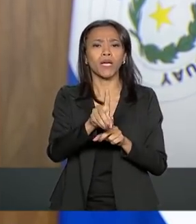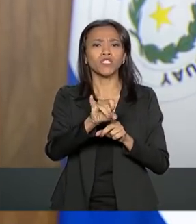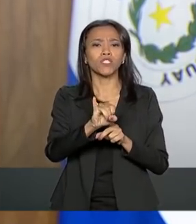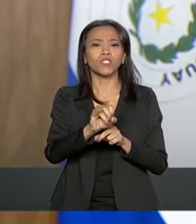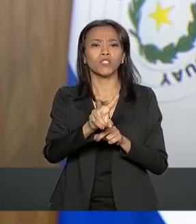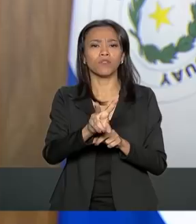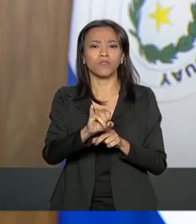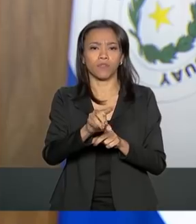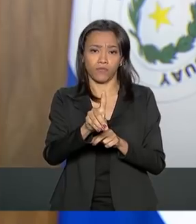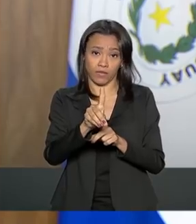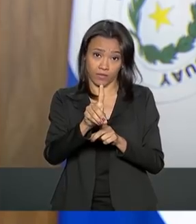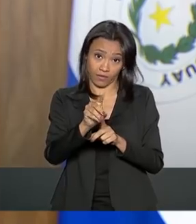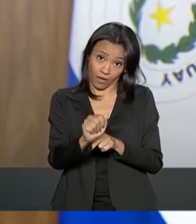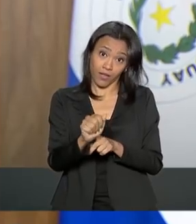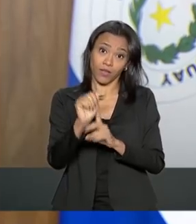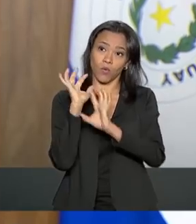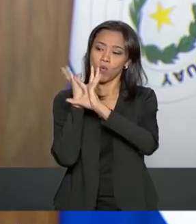o Brasil.